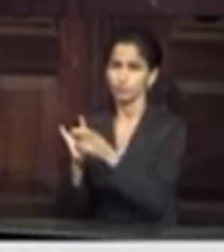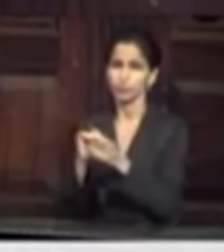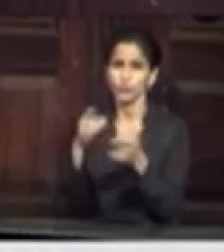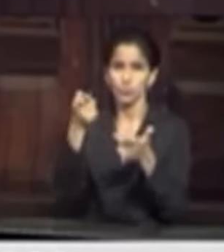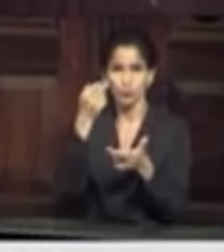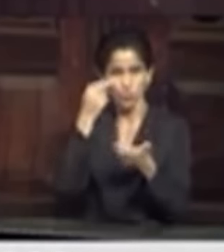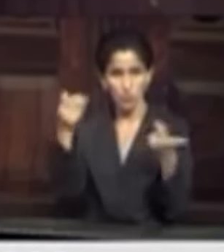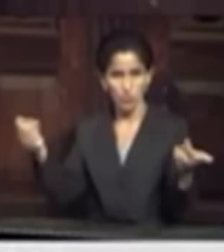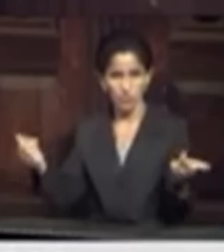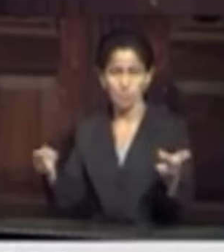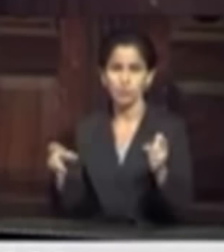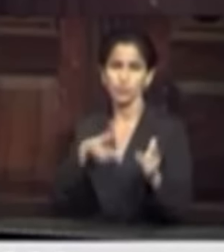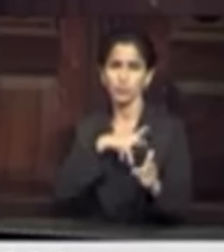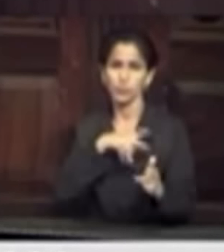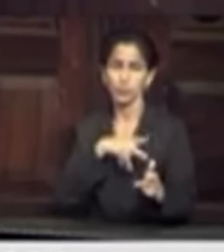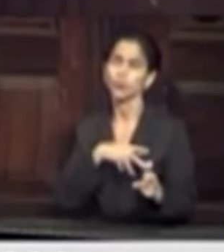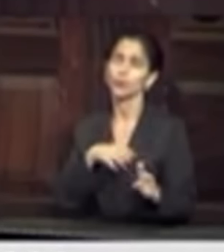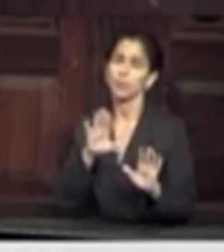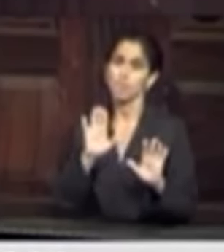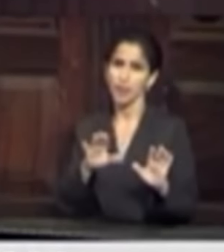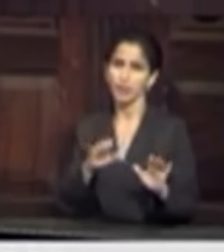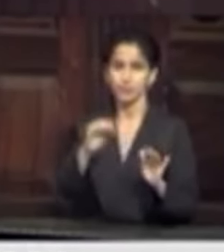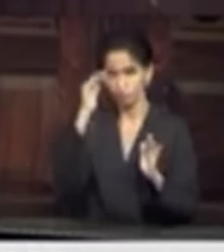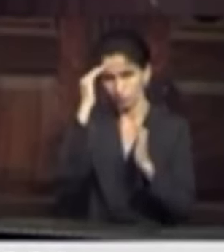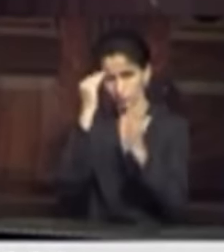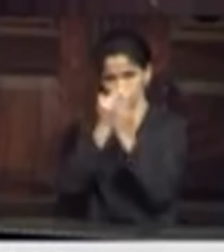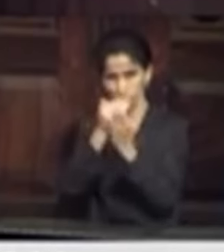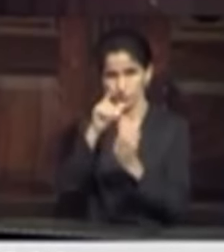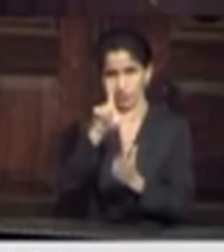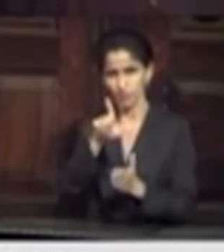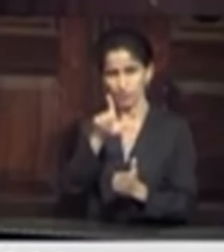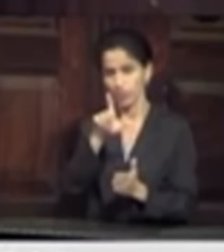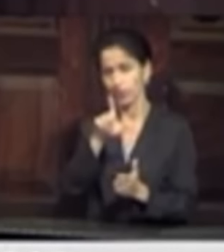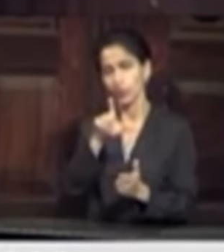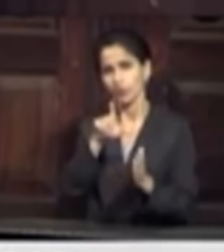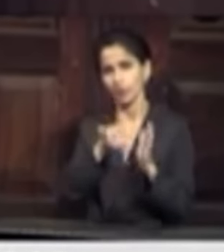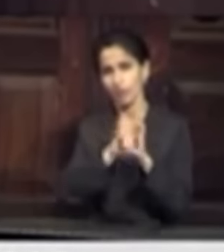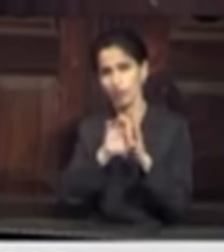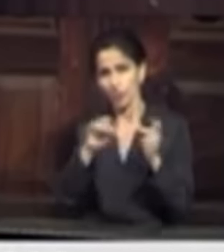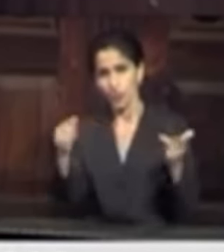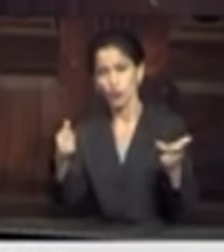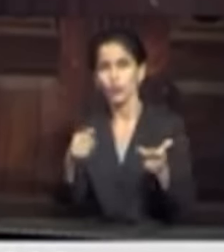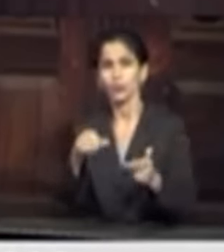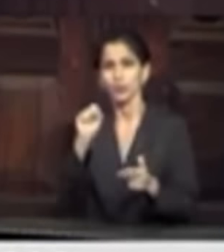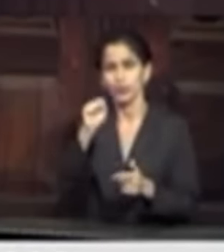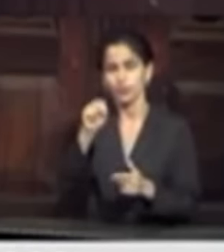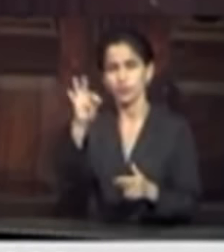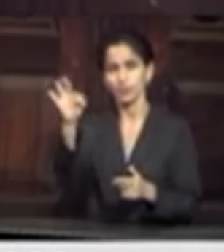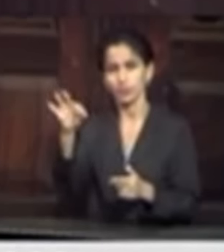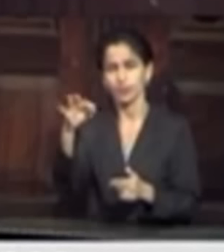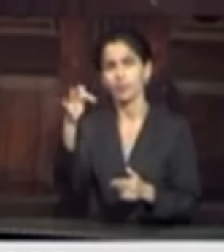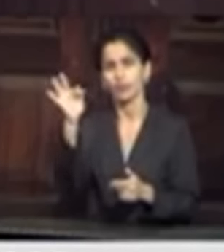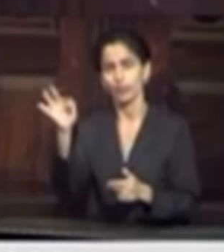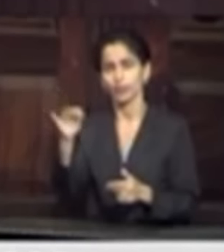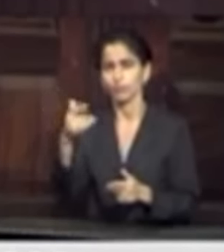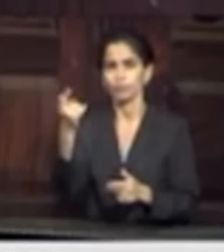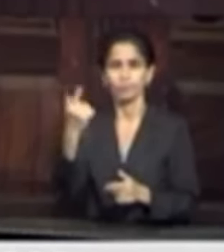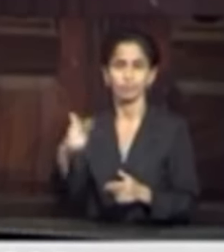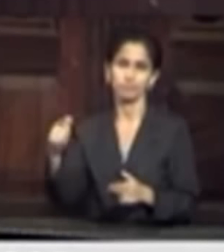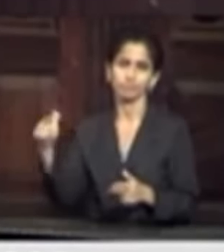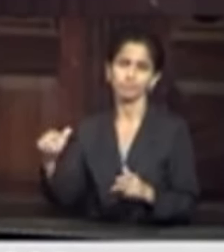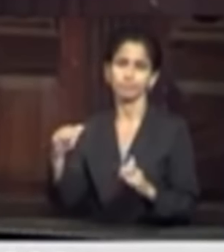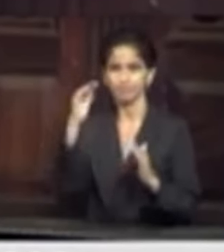que não à obrigação do Supremo Tribunal Federal de julgar a constitucionalidade das leis e, acima de tudo,